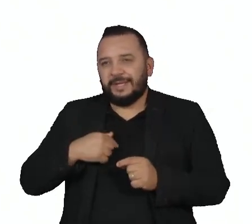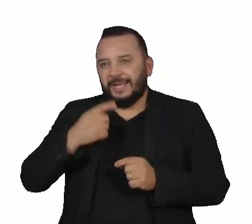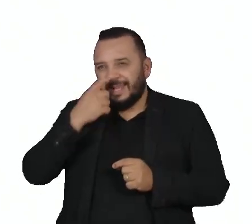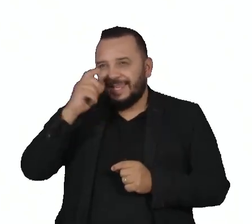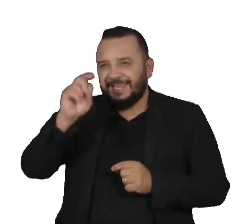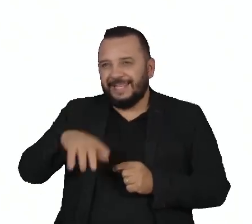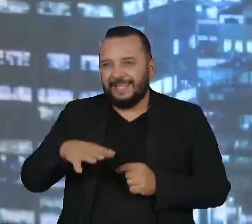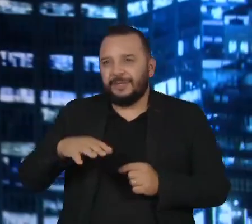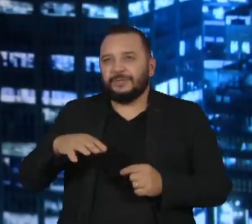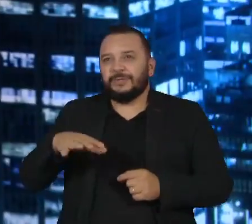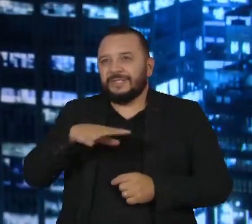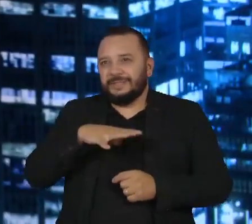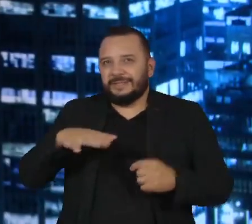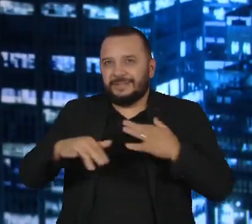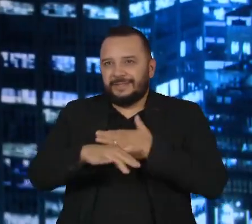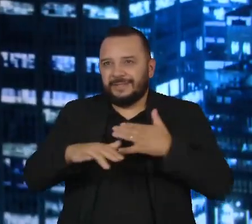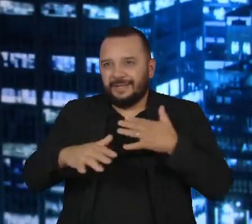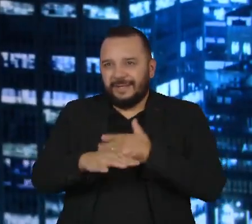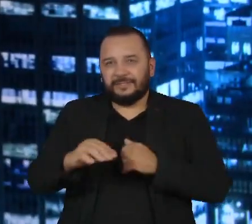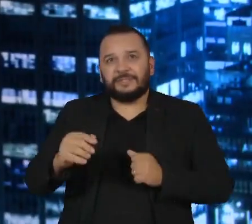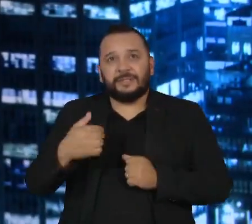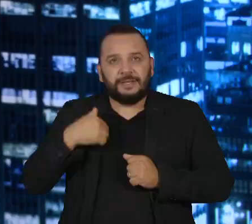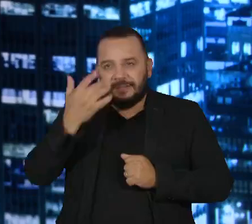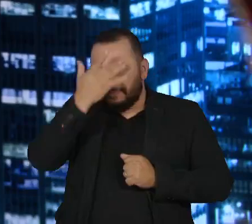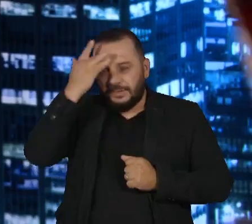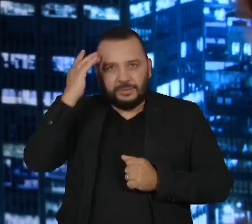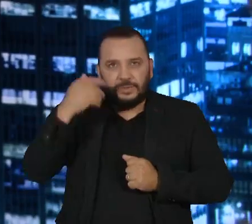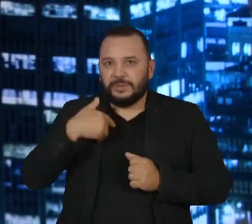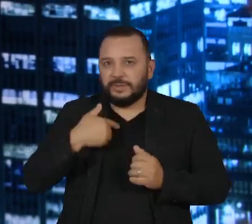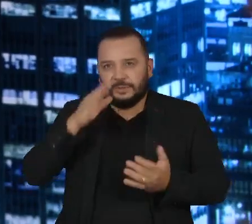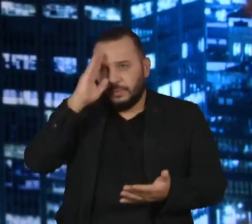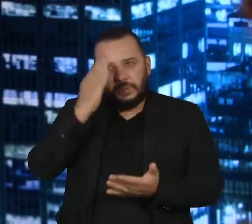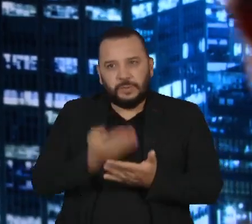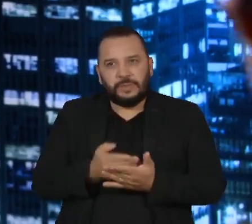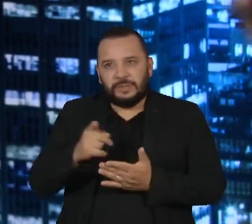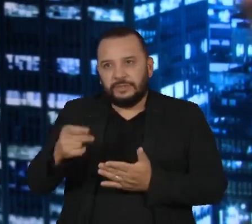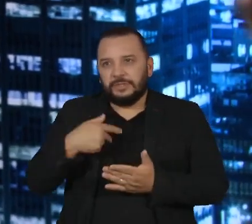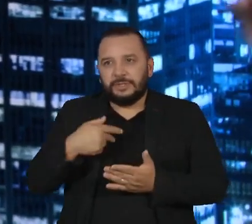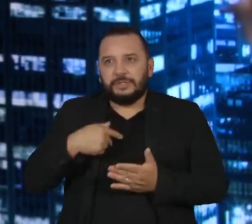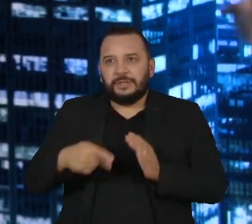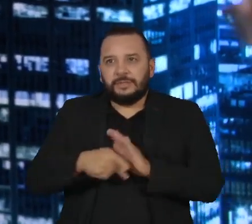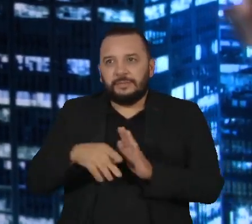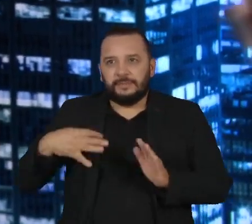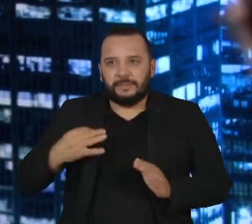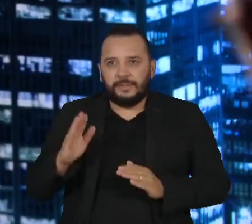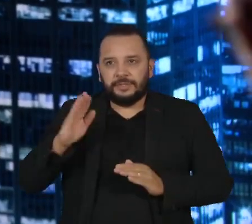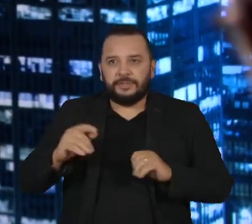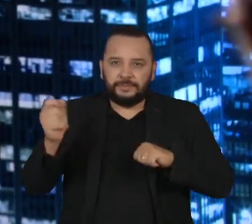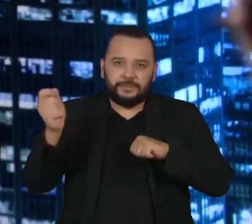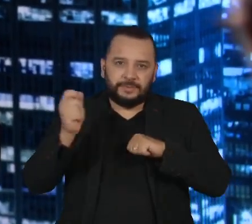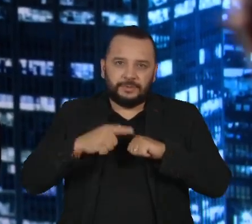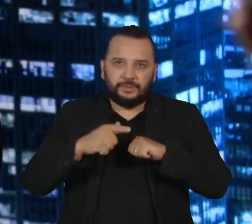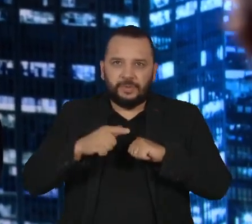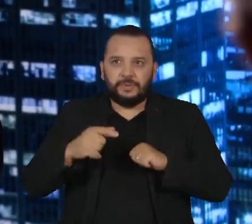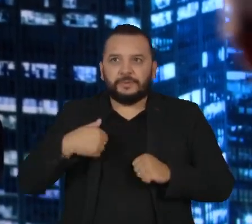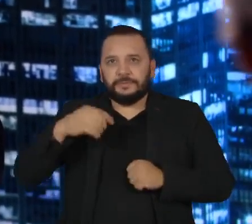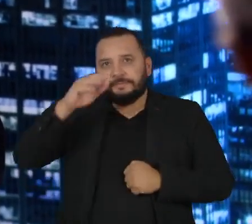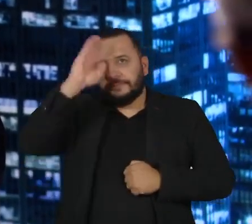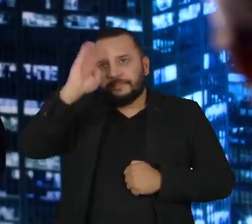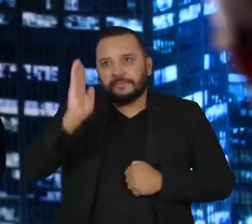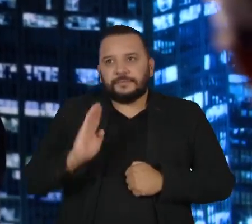na cidade, isso criou um descrédito muito forte em relação ao PSOL, né? E o que vai se consolidando o Brasil